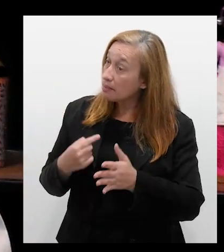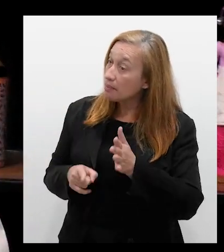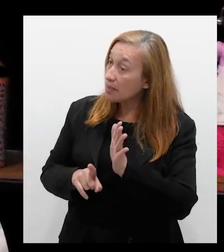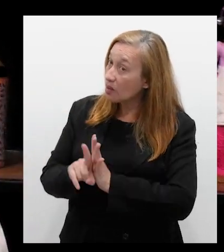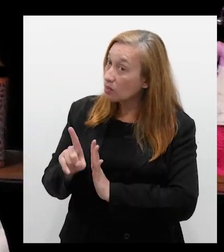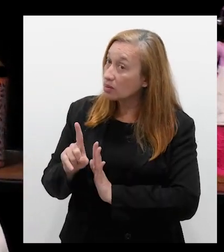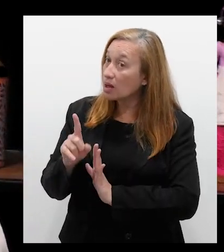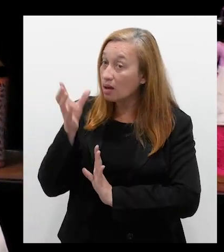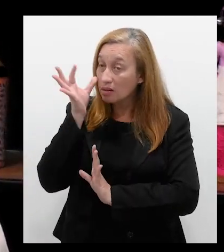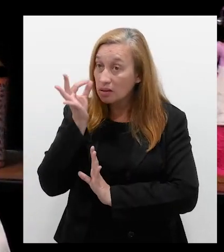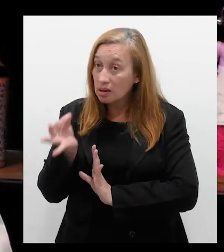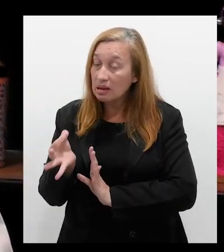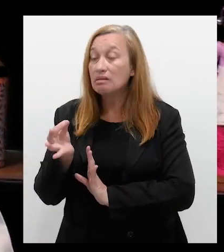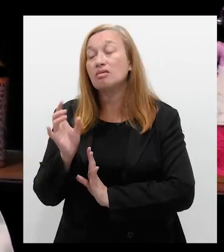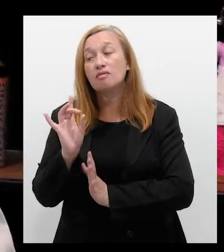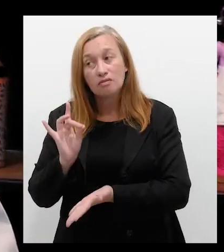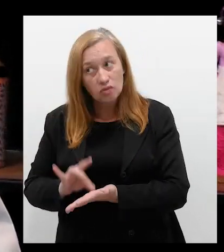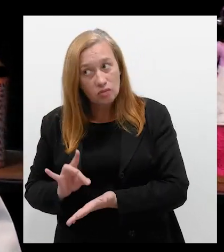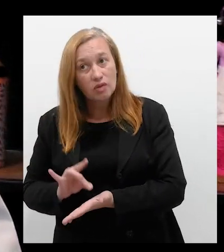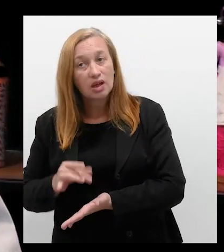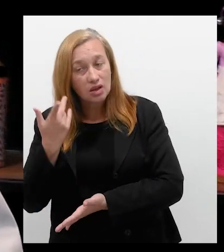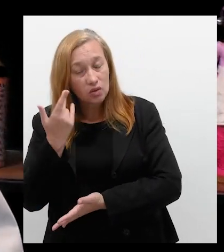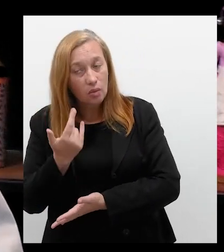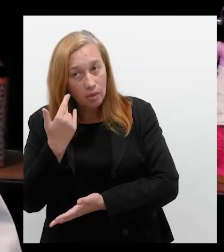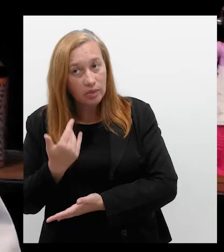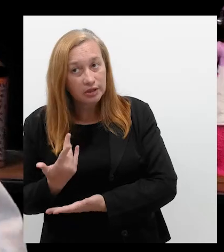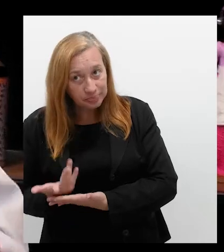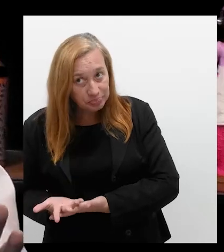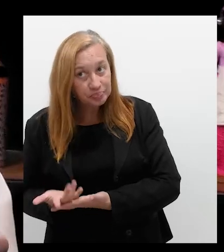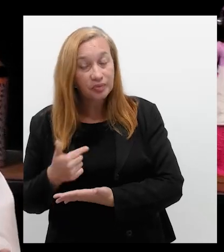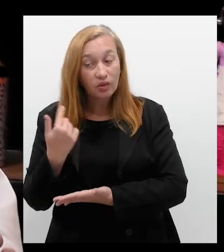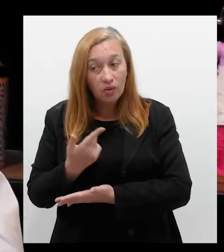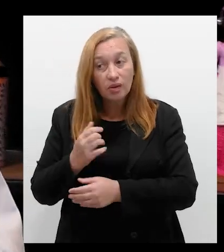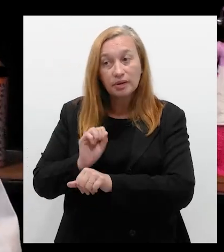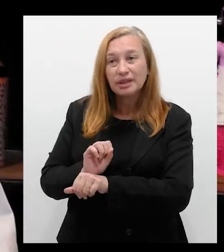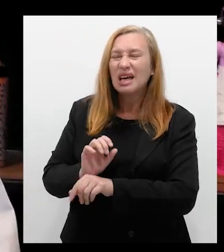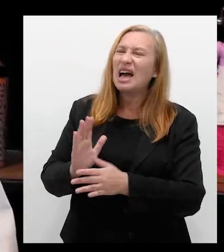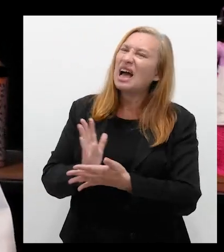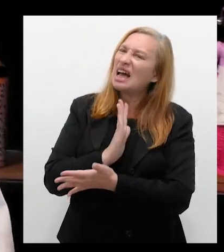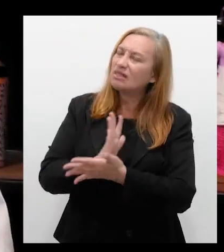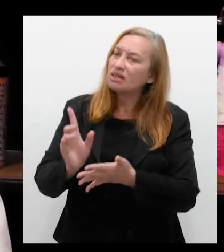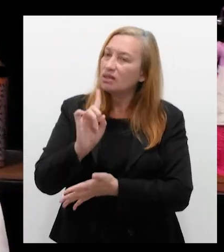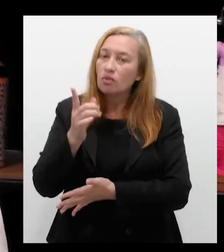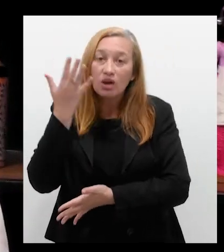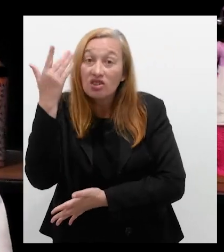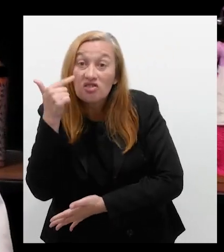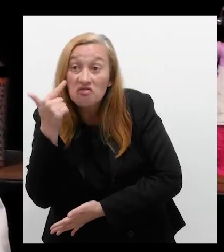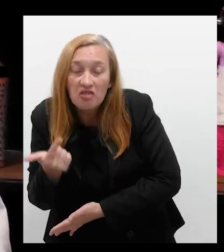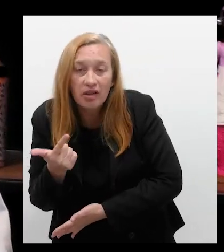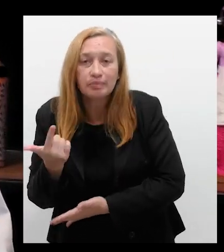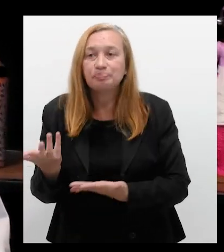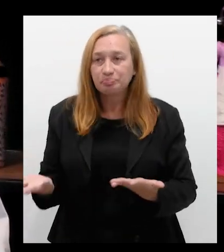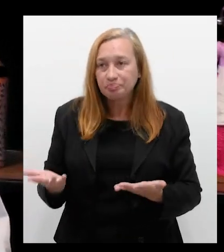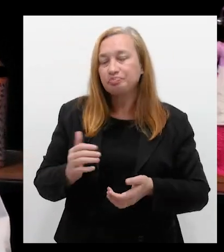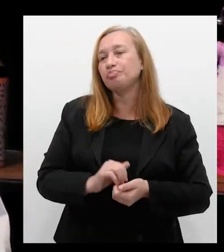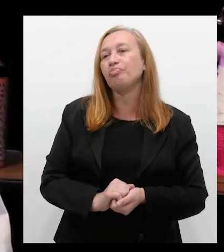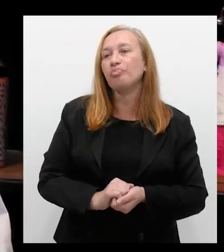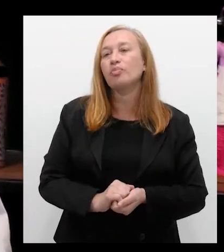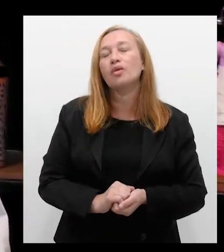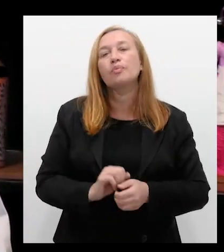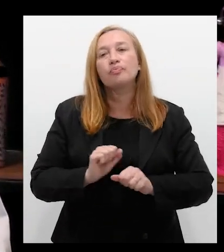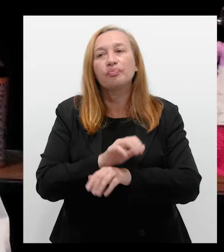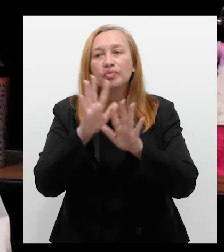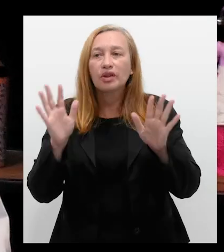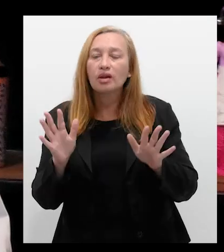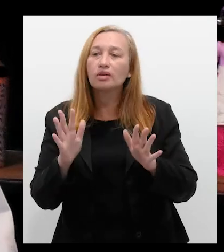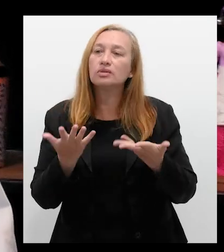interessante. Normalmente é isso. Normalmente é o que a gente espera, mas nem sempre é o que a gente vê, né?